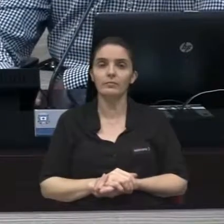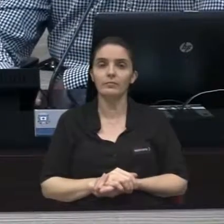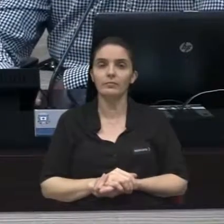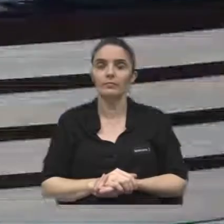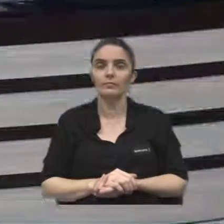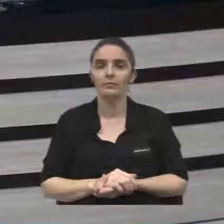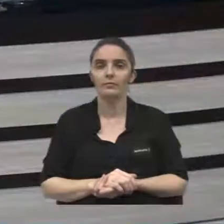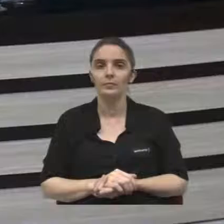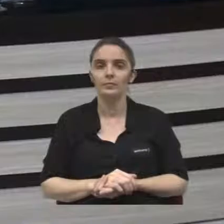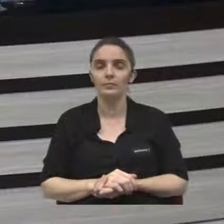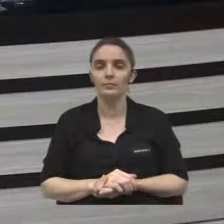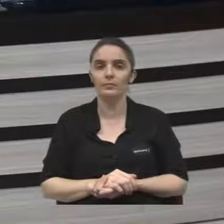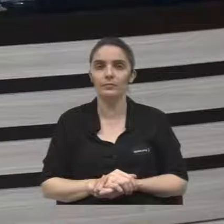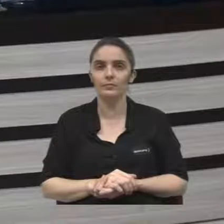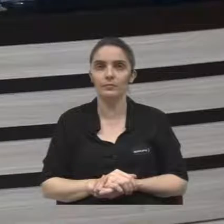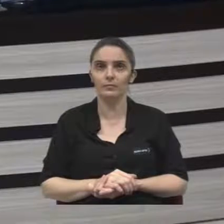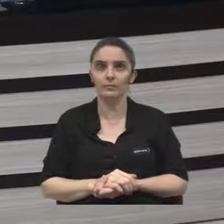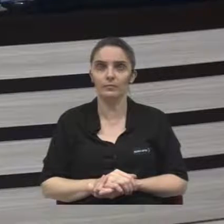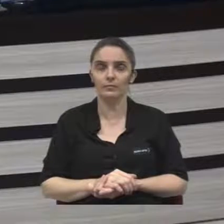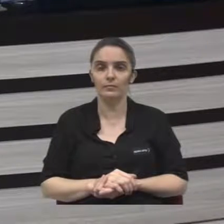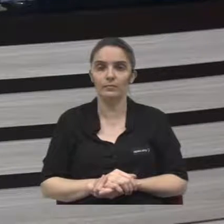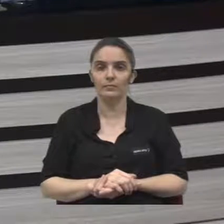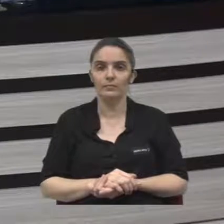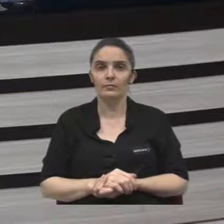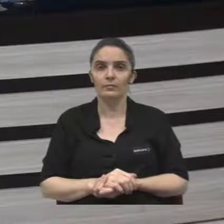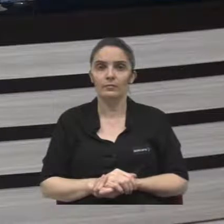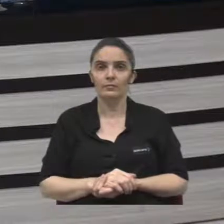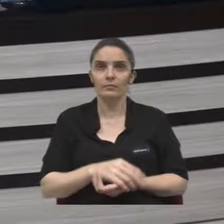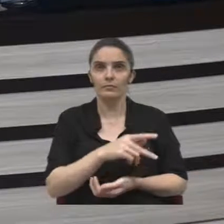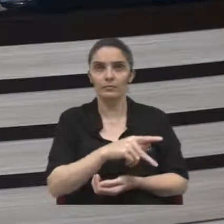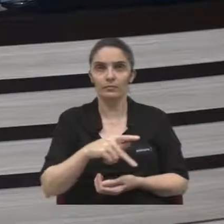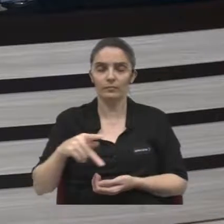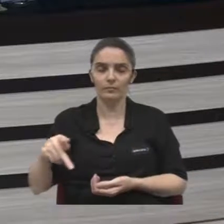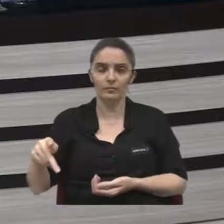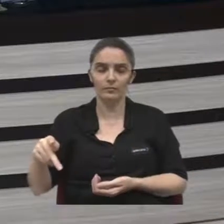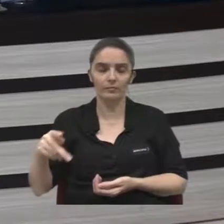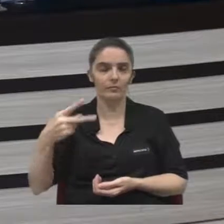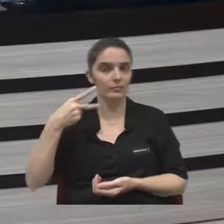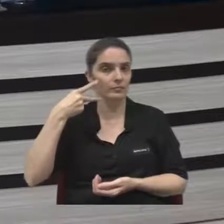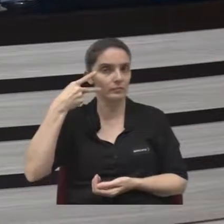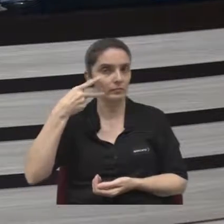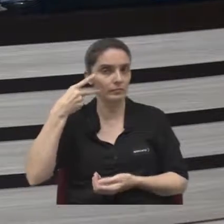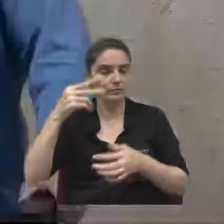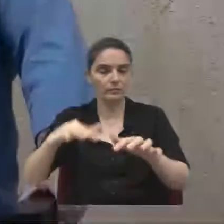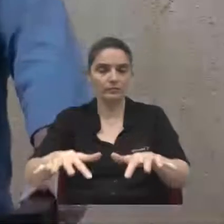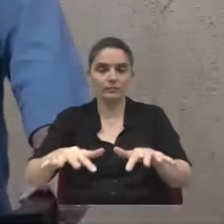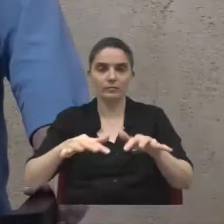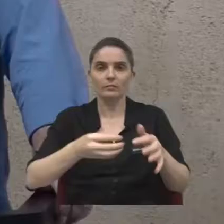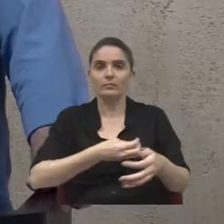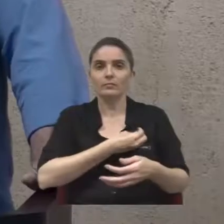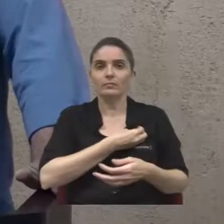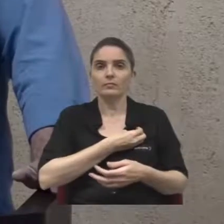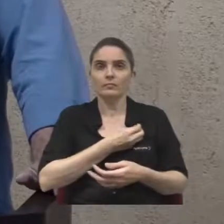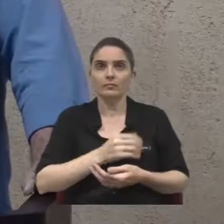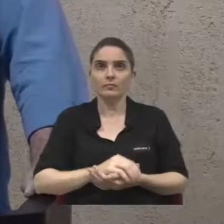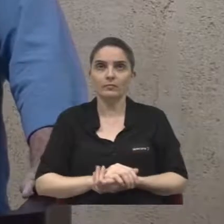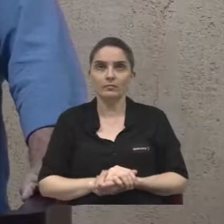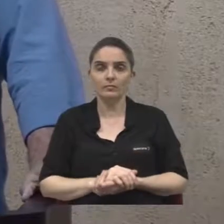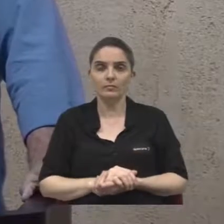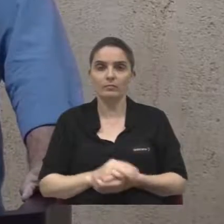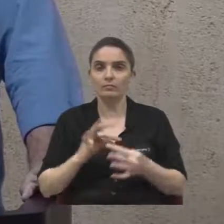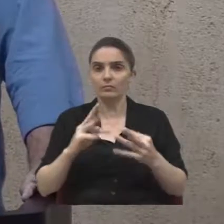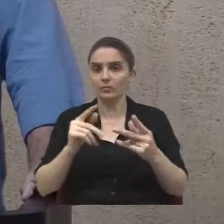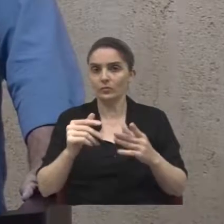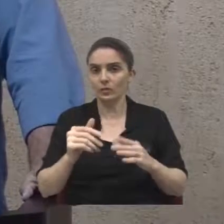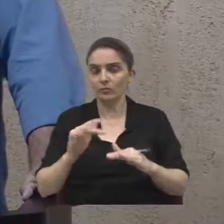401. Senhor presidente, nobres pares, público presente, quem nos acompanha pelas mídias